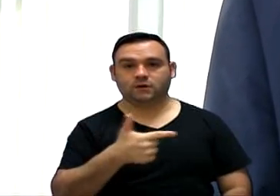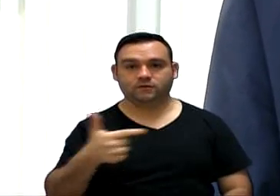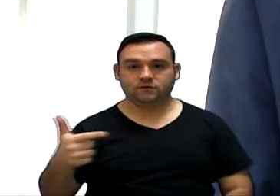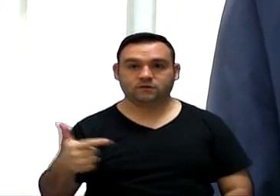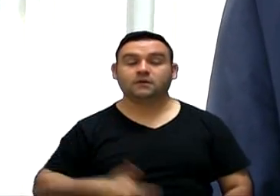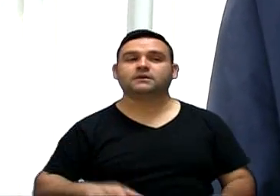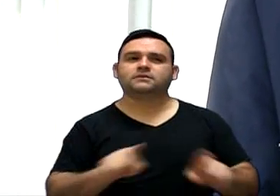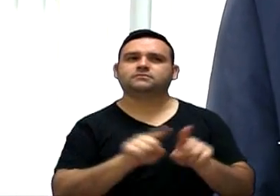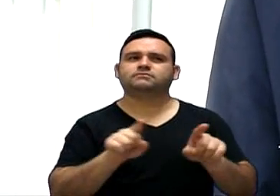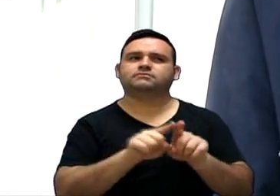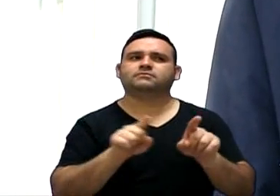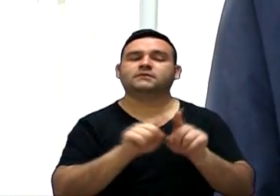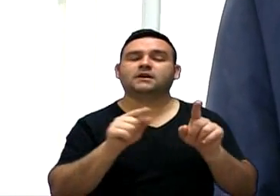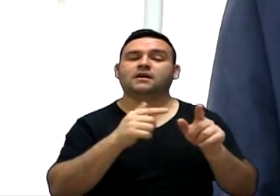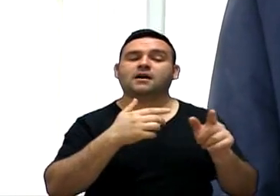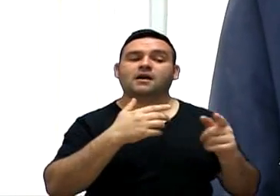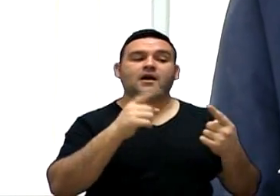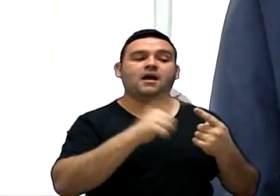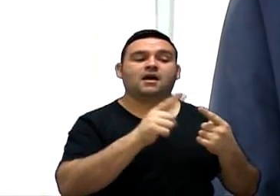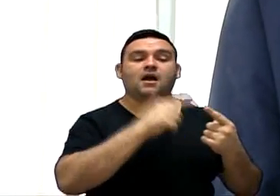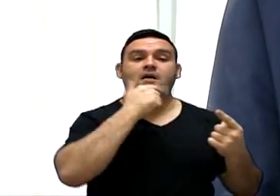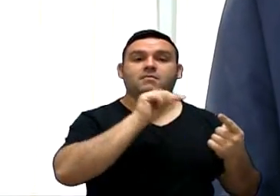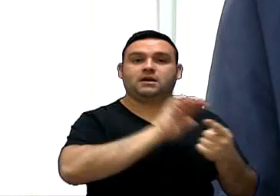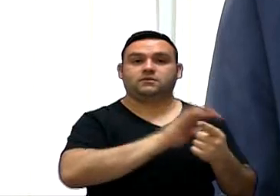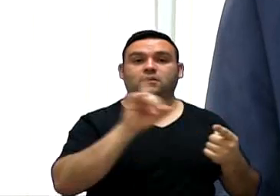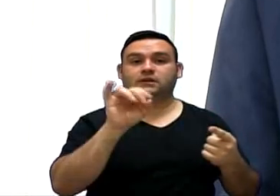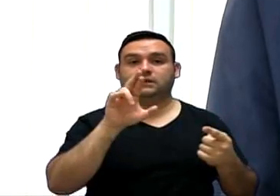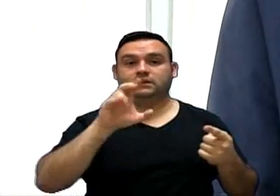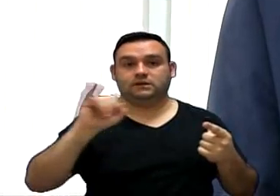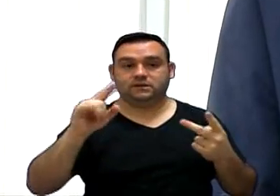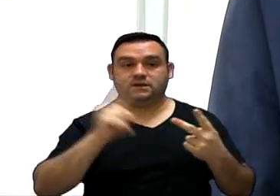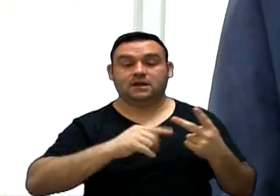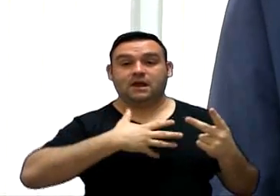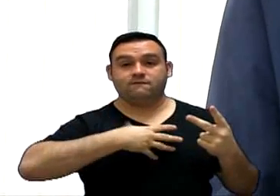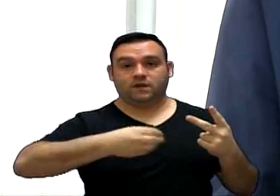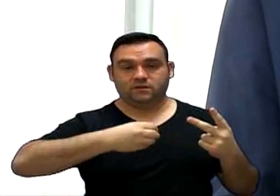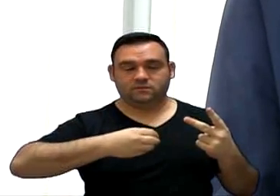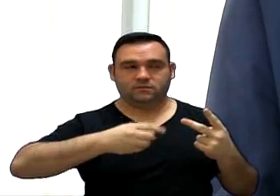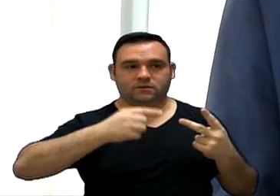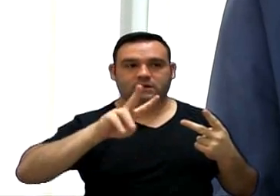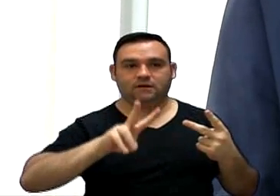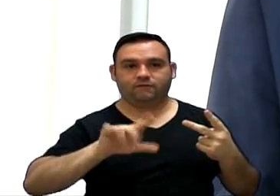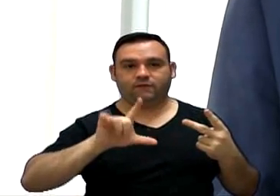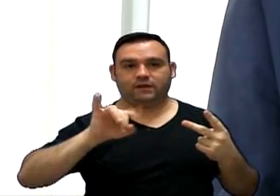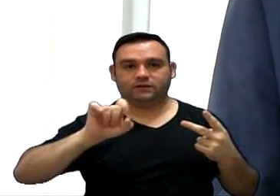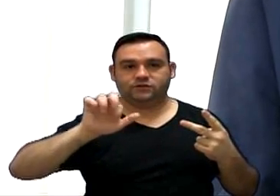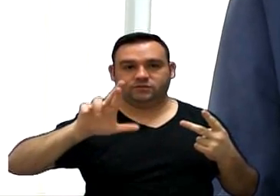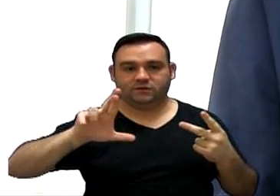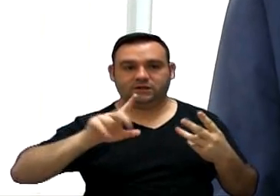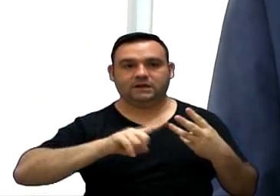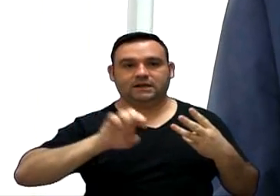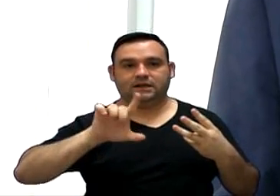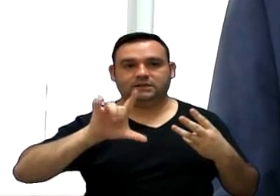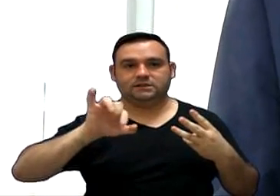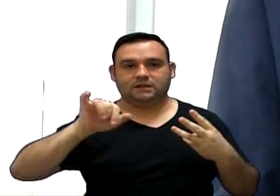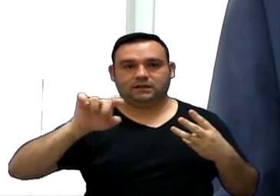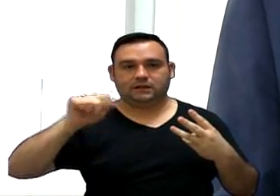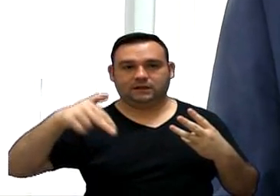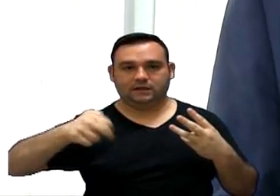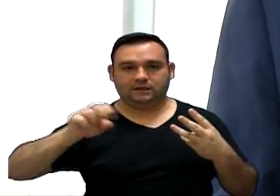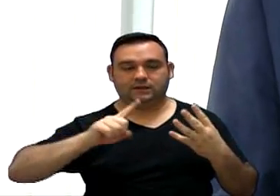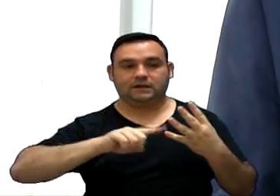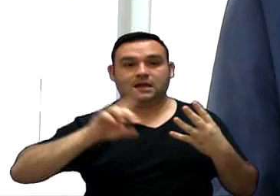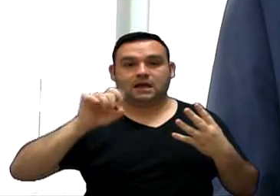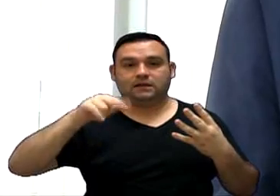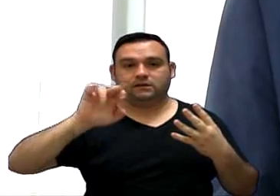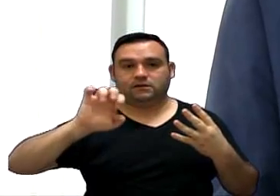2022, deixando o esposo Darcy Ferreira e os filhos Vladimir, Edilene e Daniel,